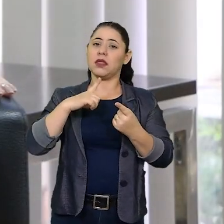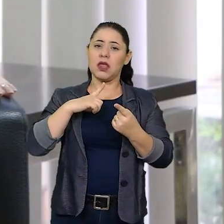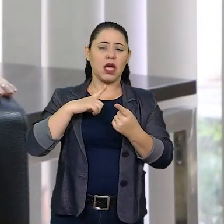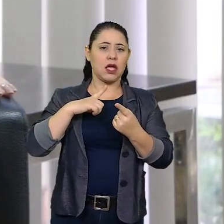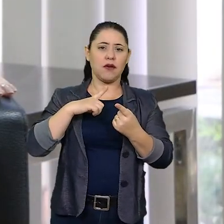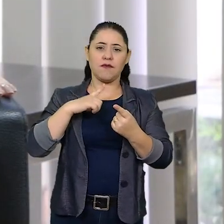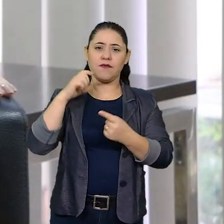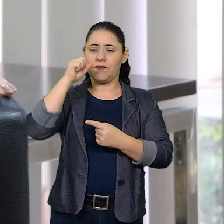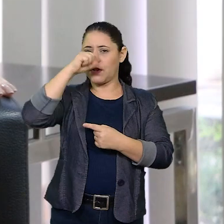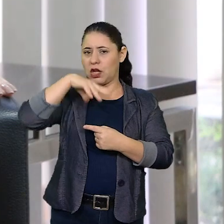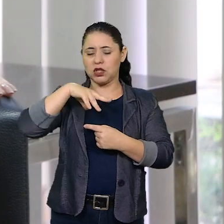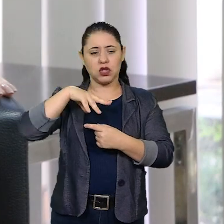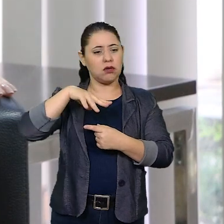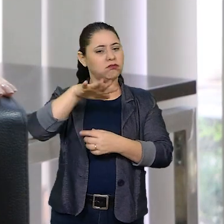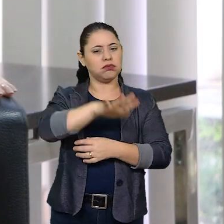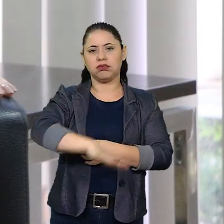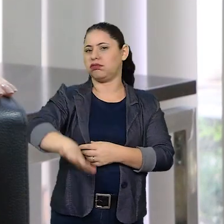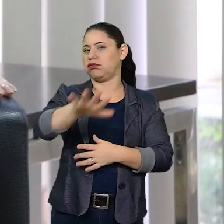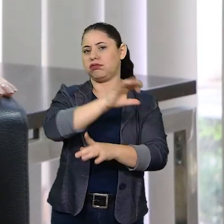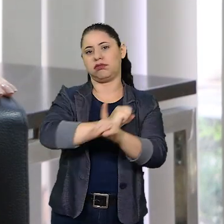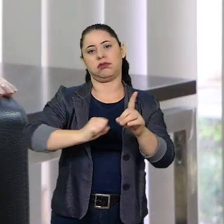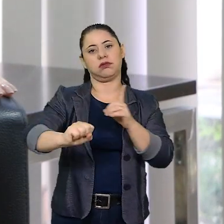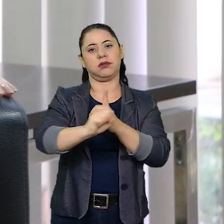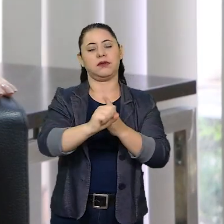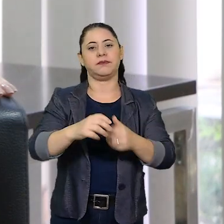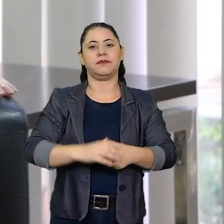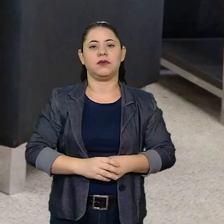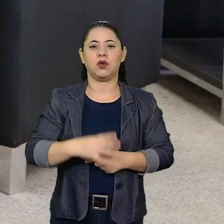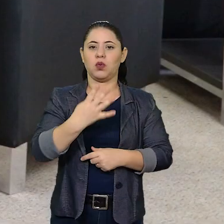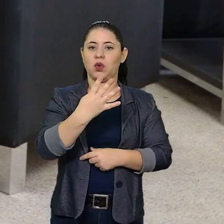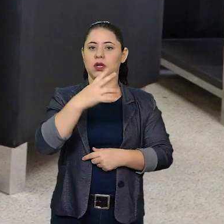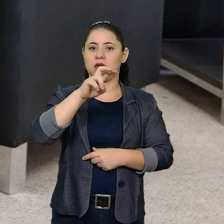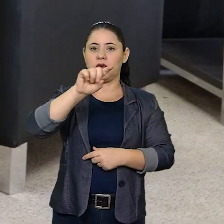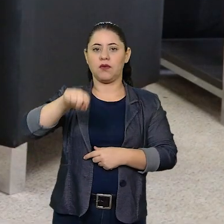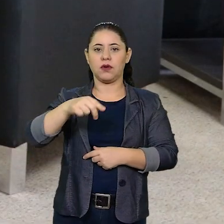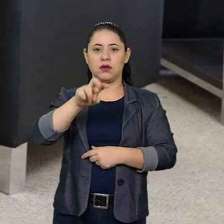elas existem, a violência, ela existe em todos os âmbitos.